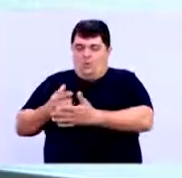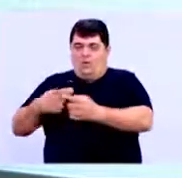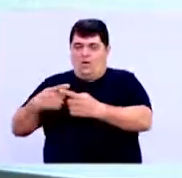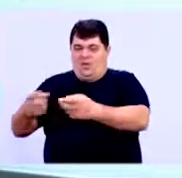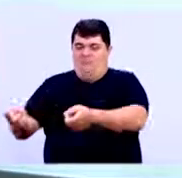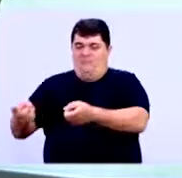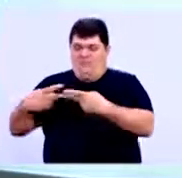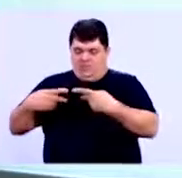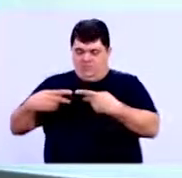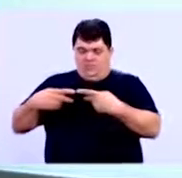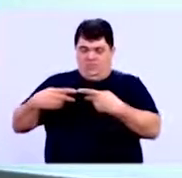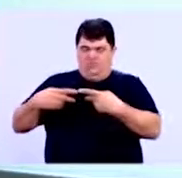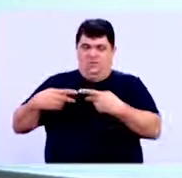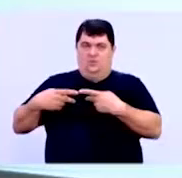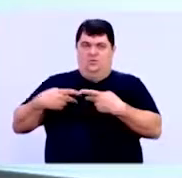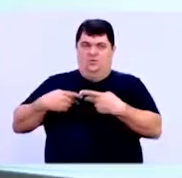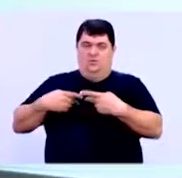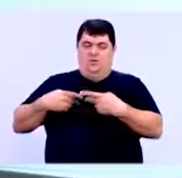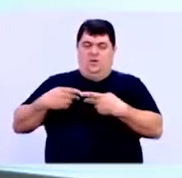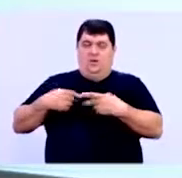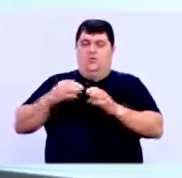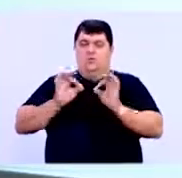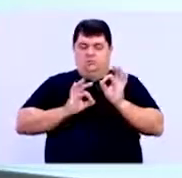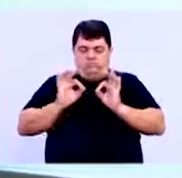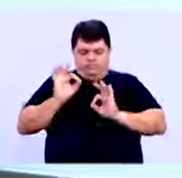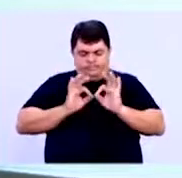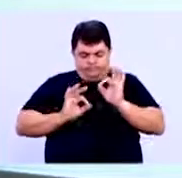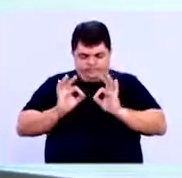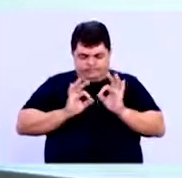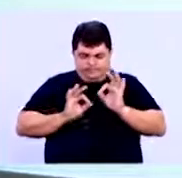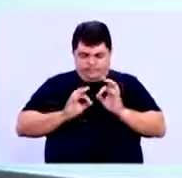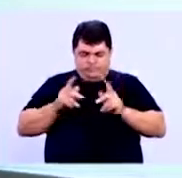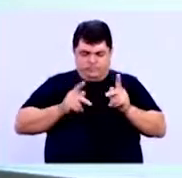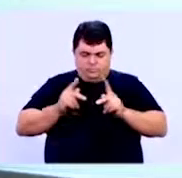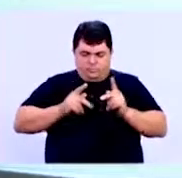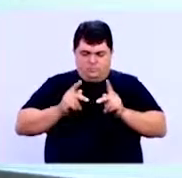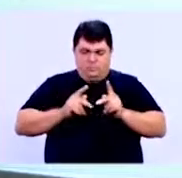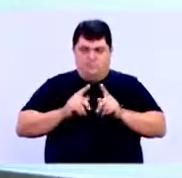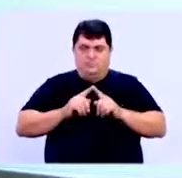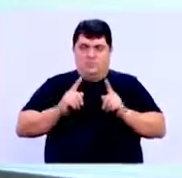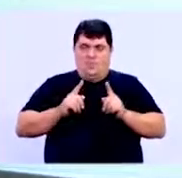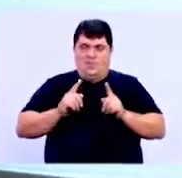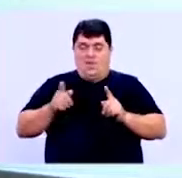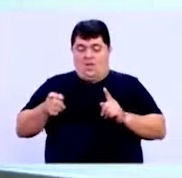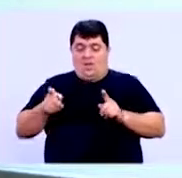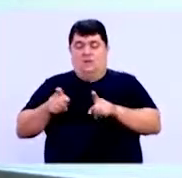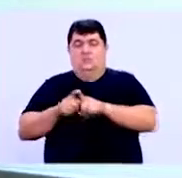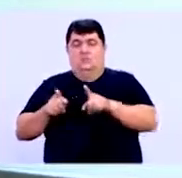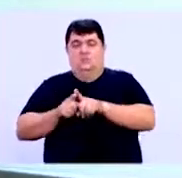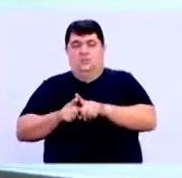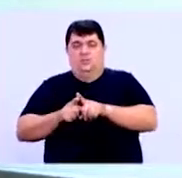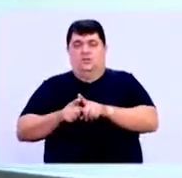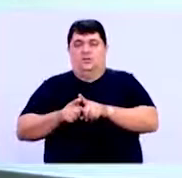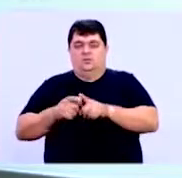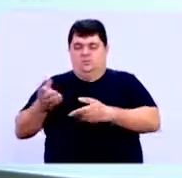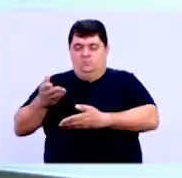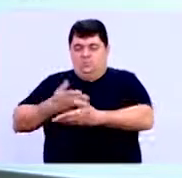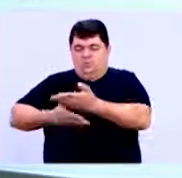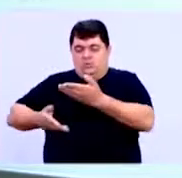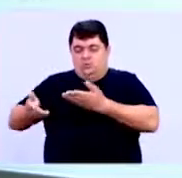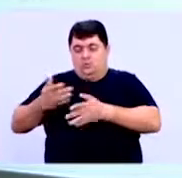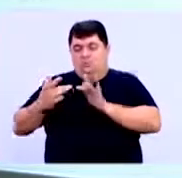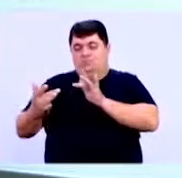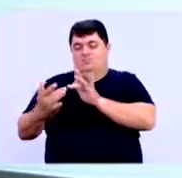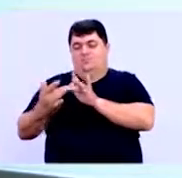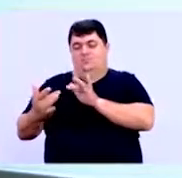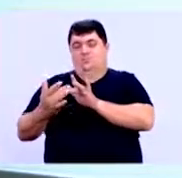matéria-prima, eu recebo as embalagens. Ela também é minha cliente do ponto de vista comercial.